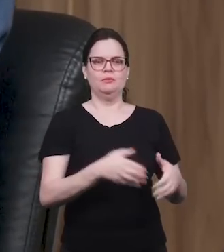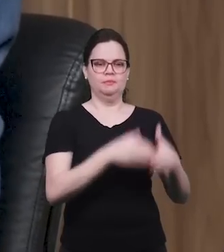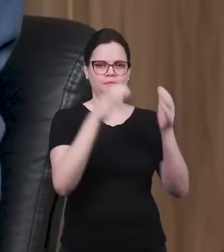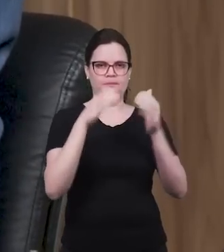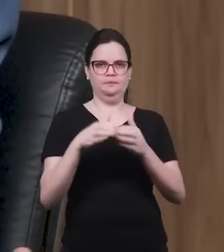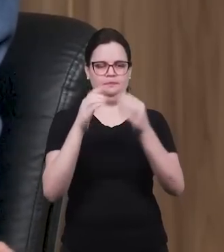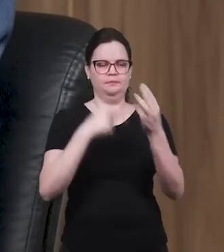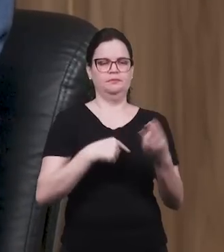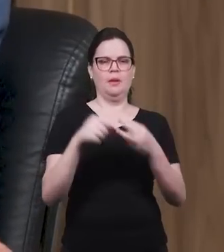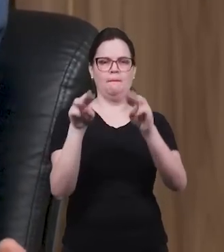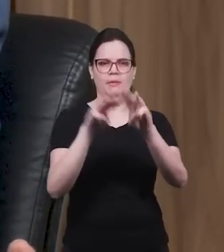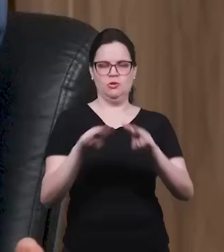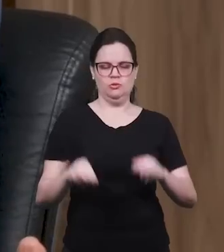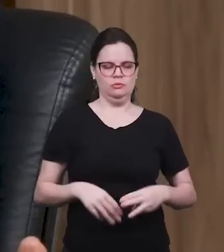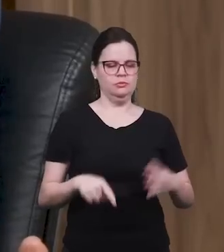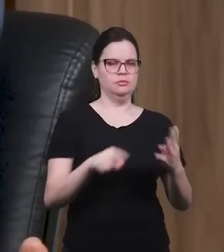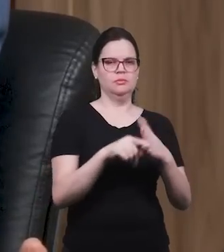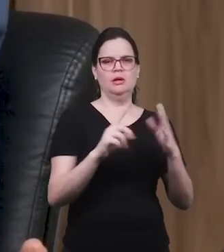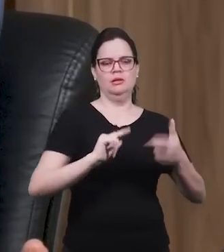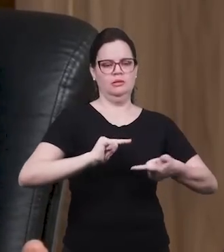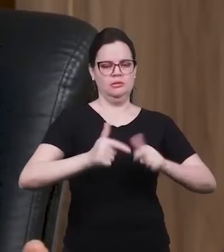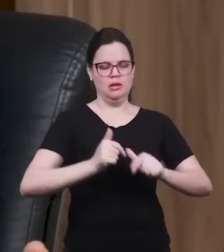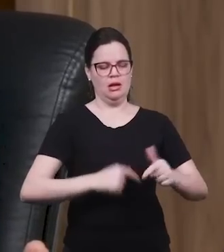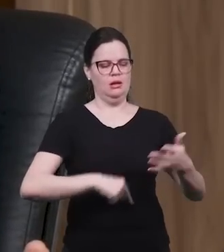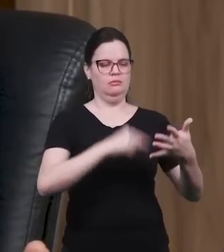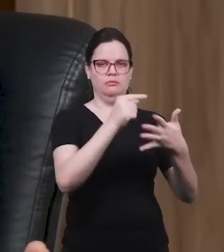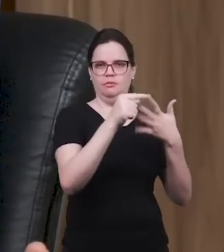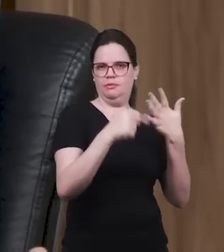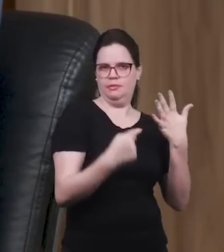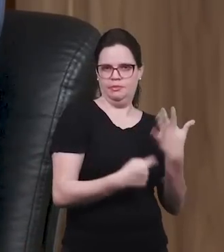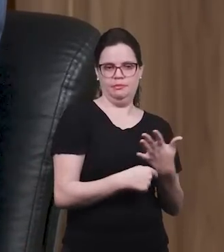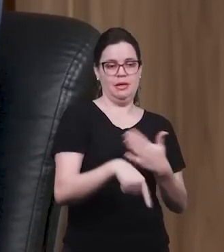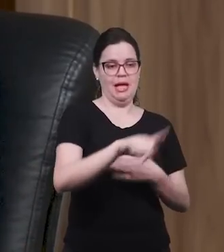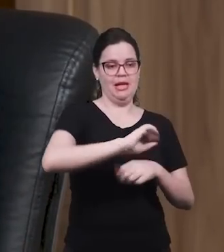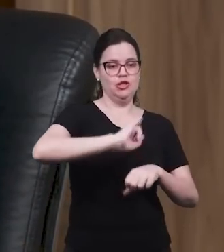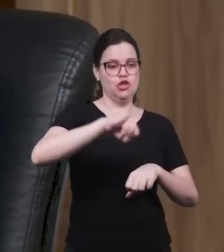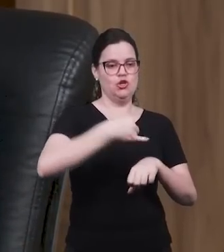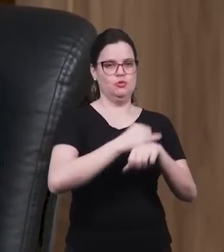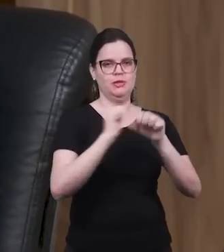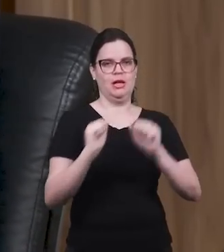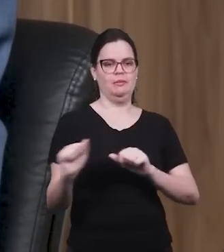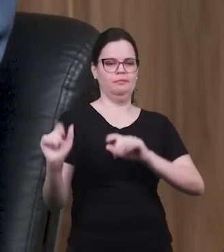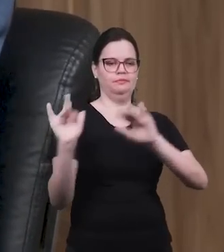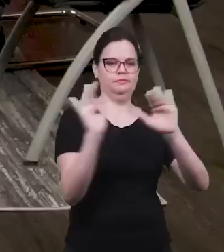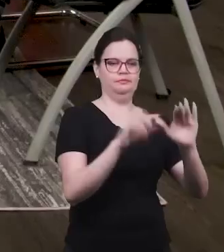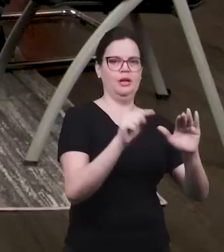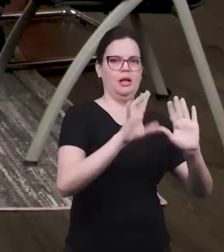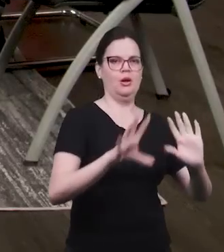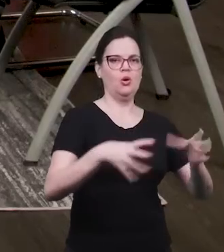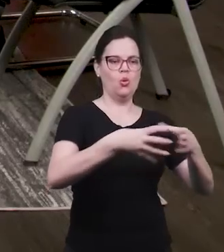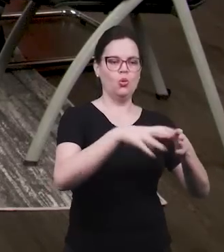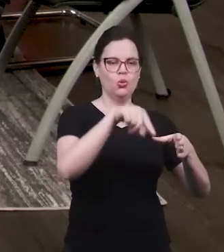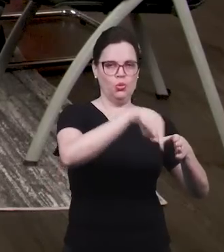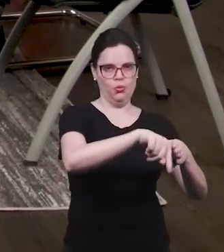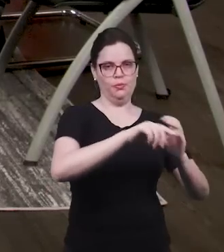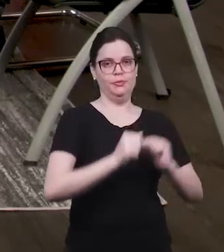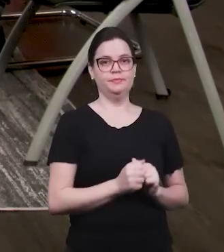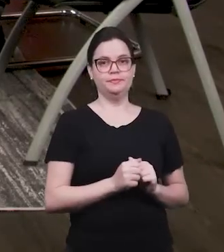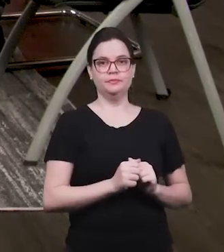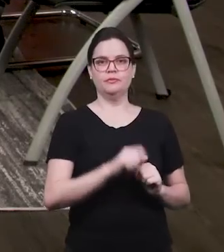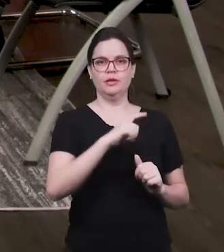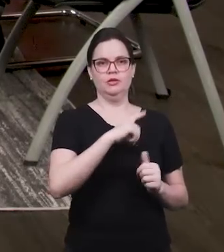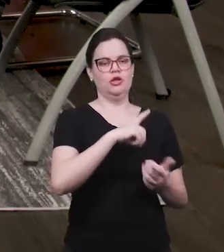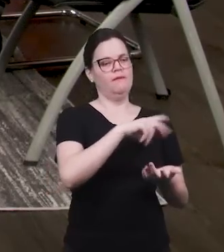da Palestina, da Israel, todos estavam em Jerusalém. Foi para o mundo. Em que